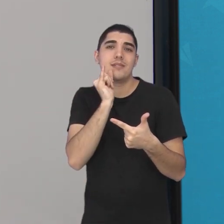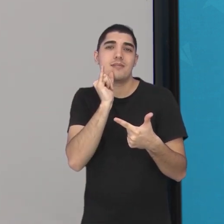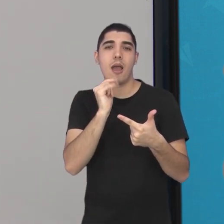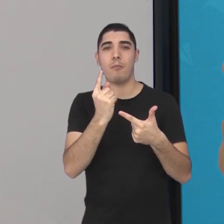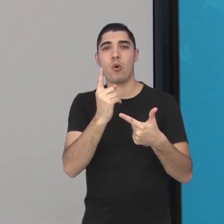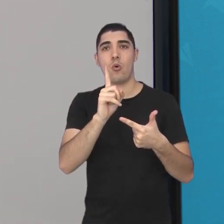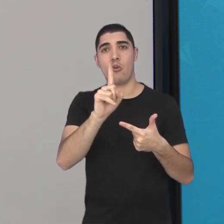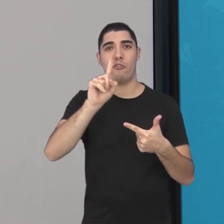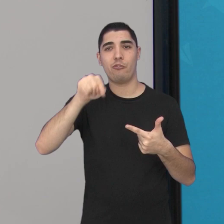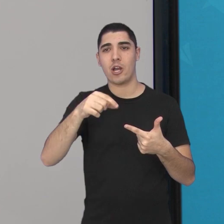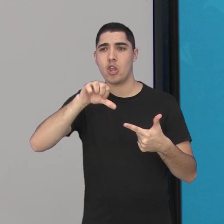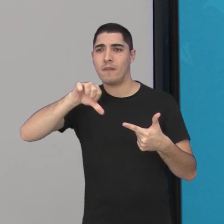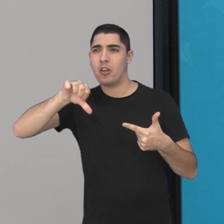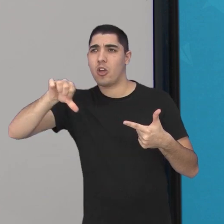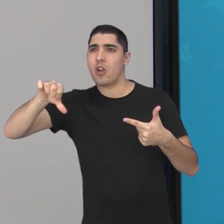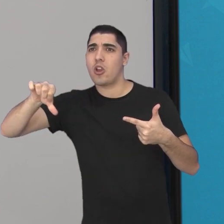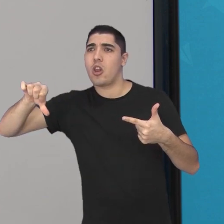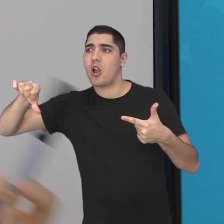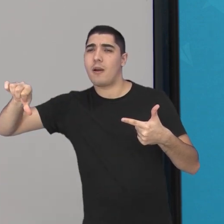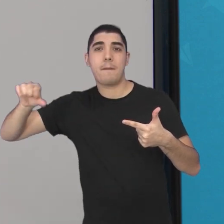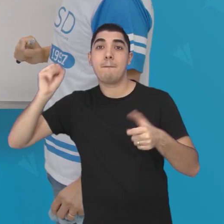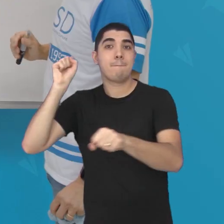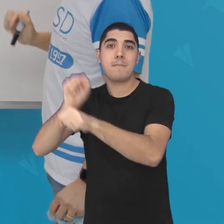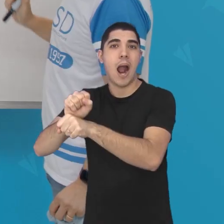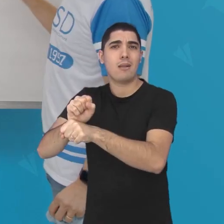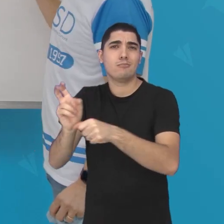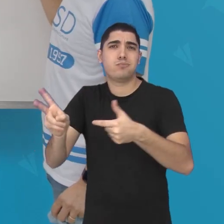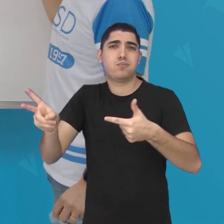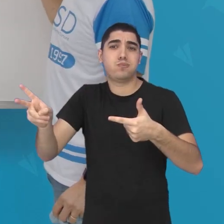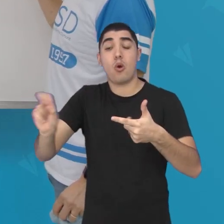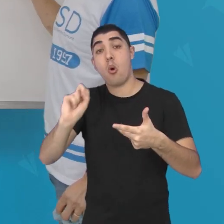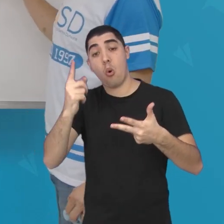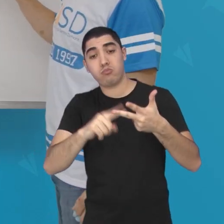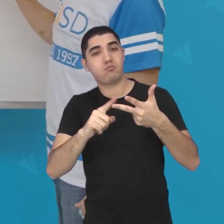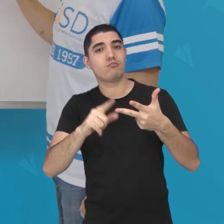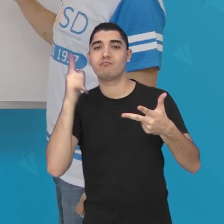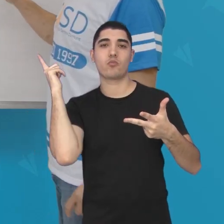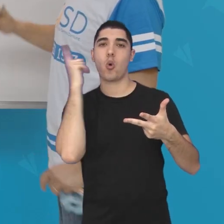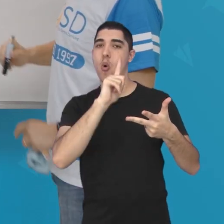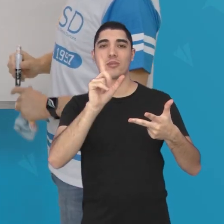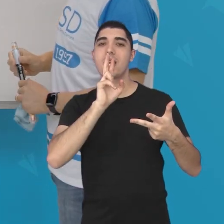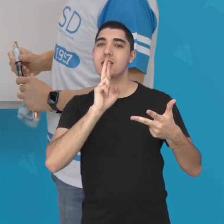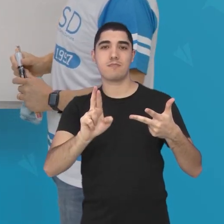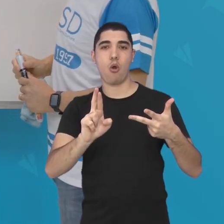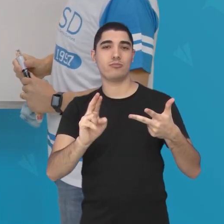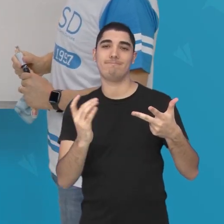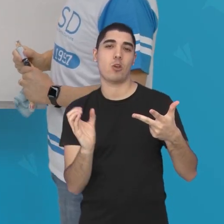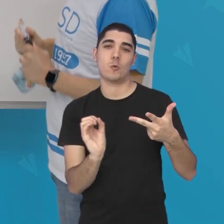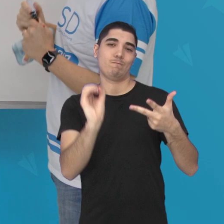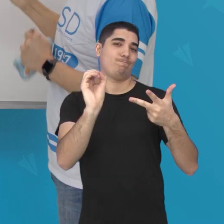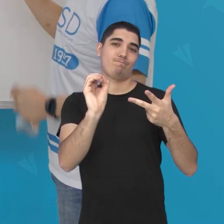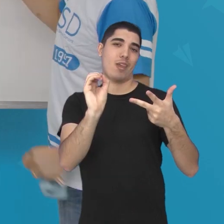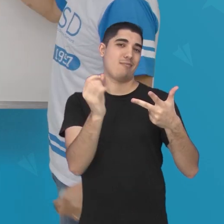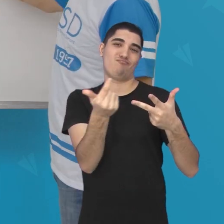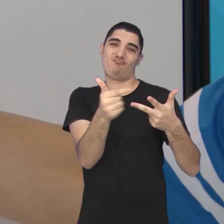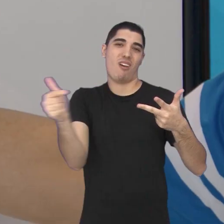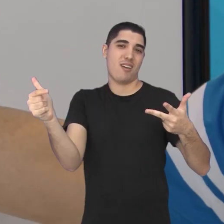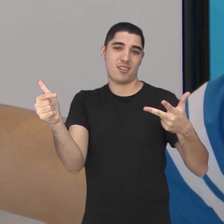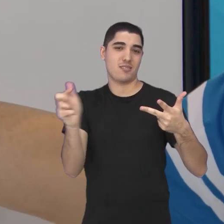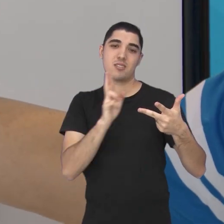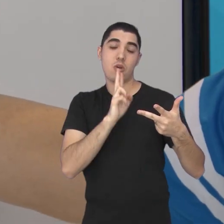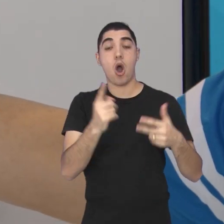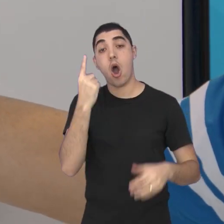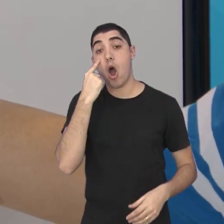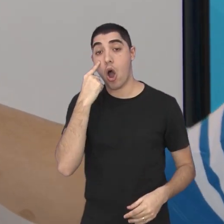até mesmo nenhuma solução. Vamos mostrar isso aqui através de exemplos. Por exemplo,